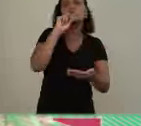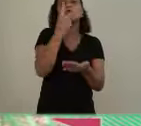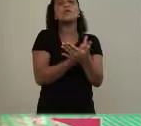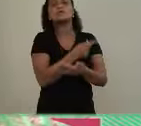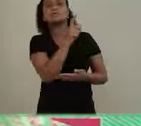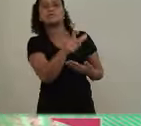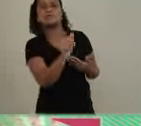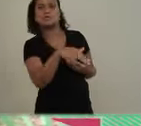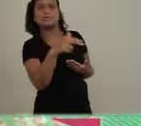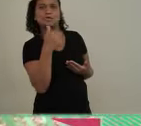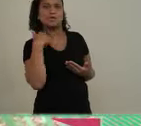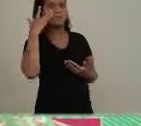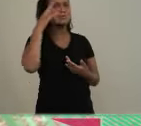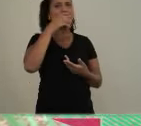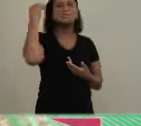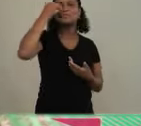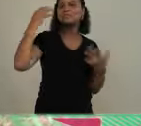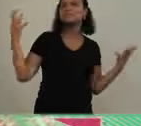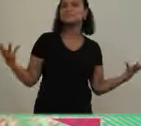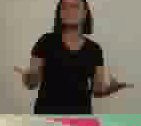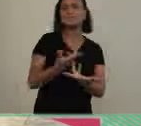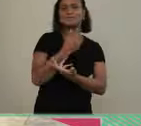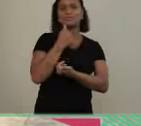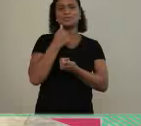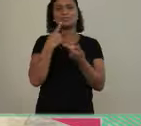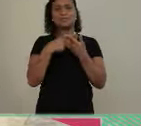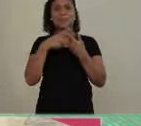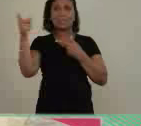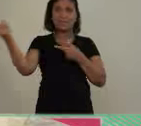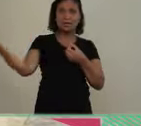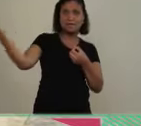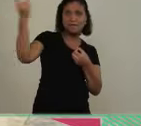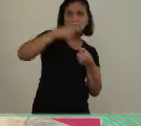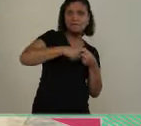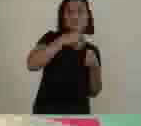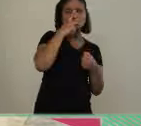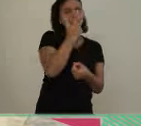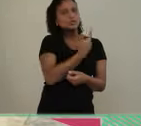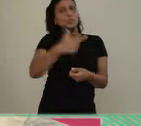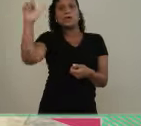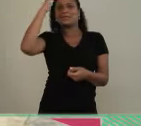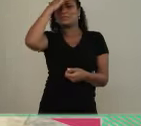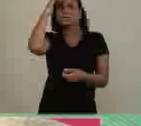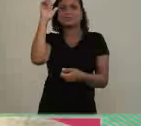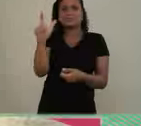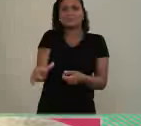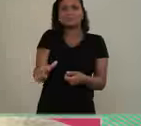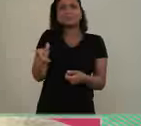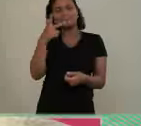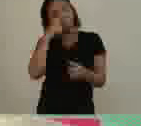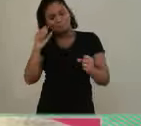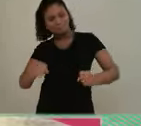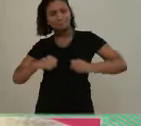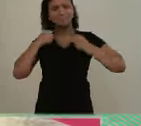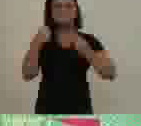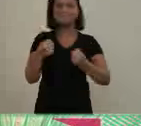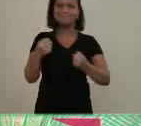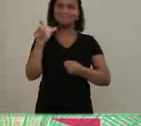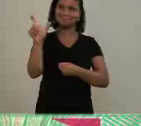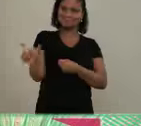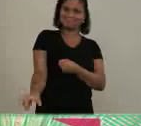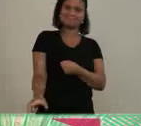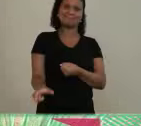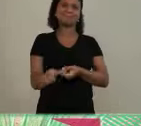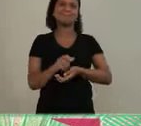que acontecia com a Ana. Eu acho que foi uma experiência também fantástica, porque ela veio outra. Realmente veio, não outra no sentido de que veio